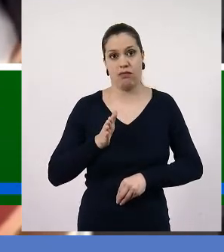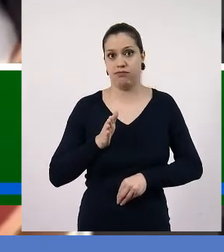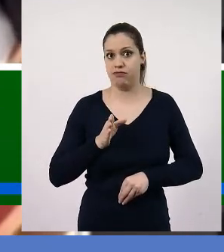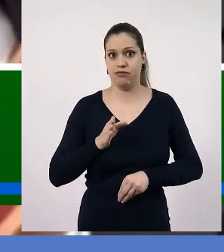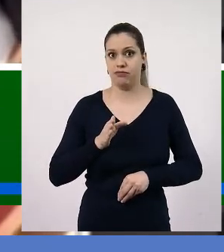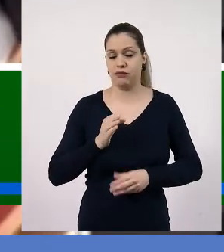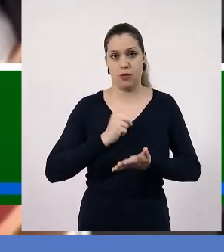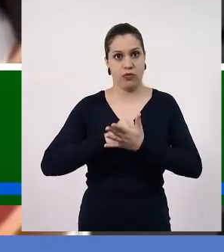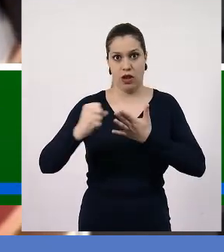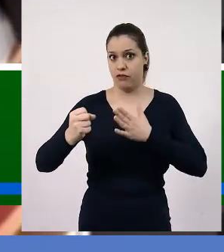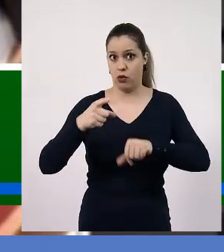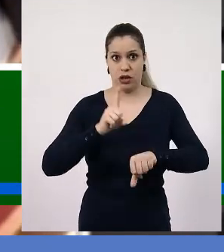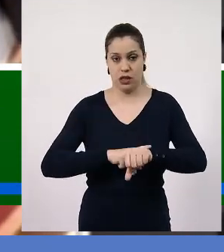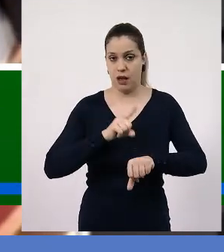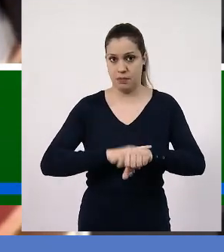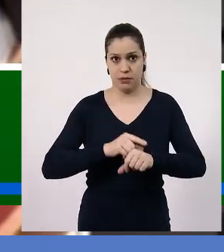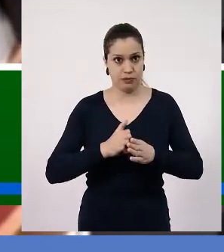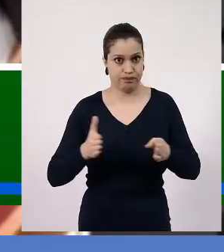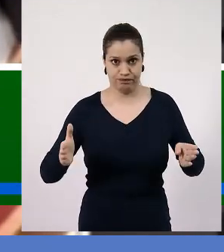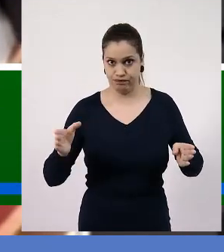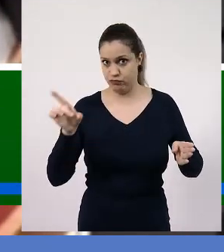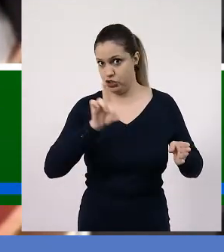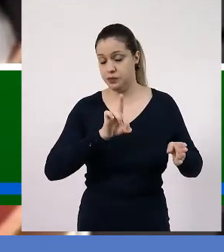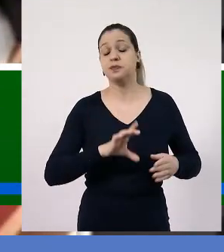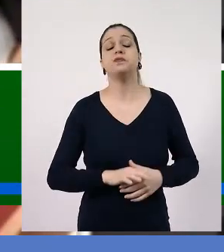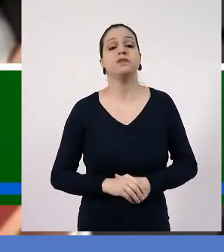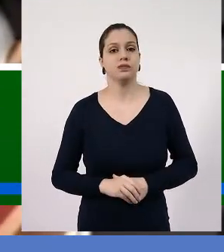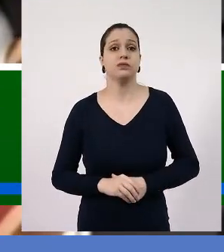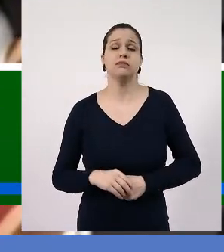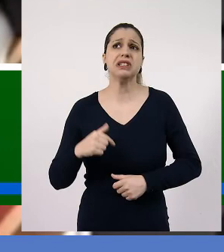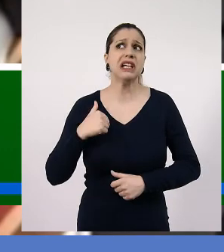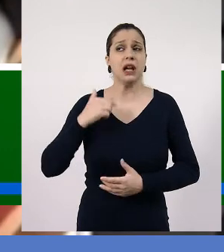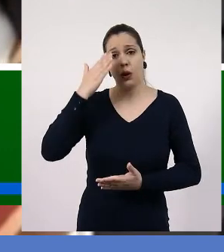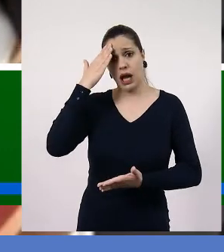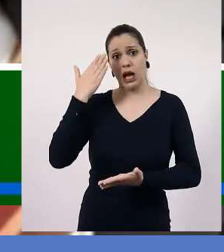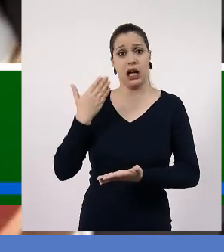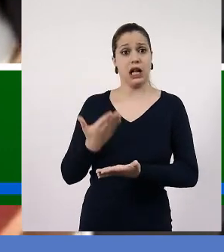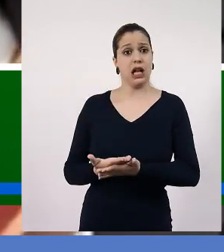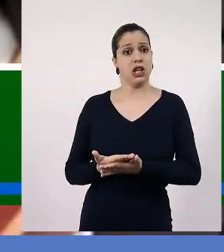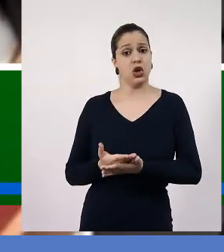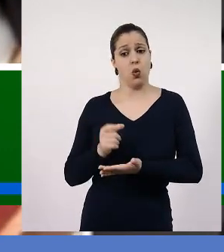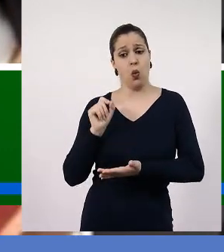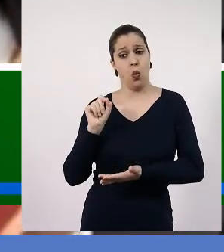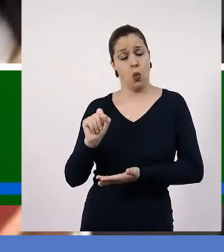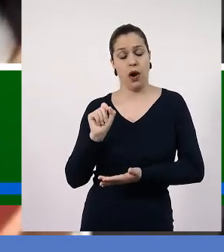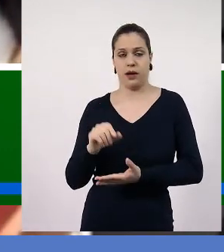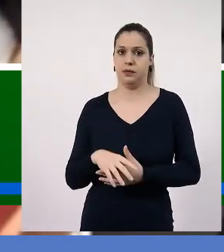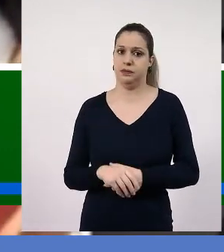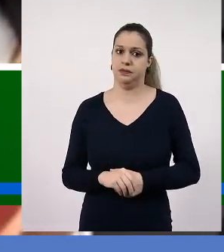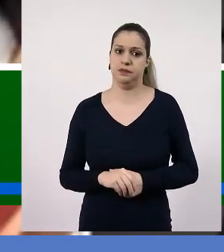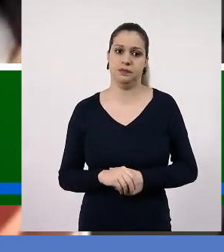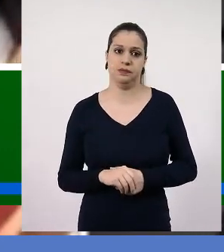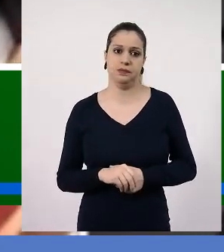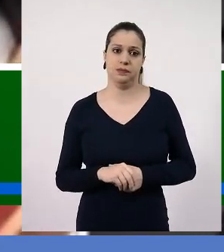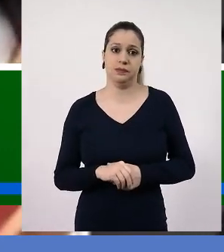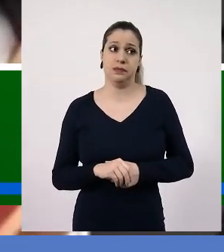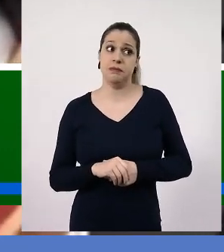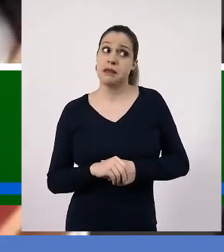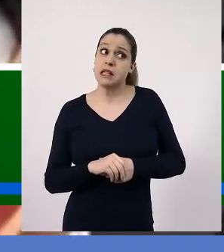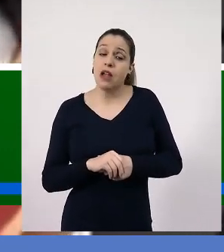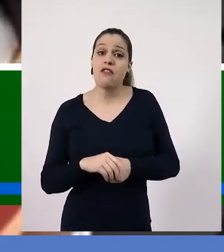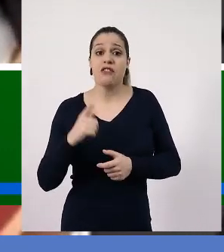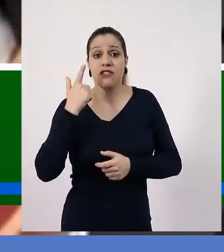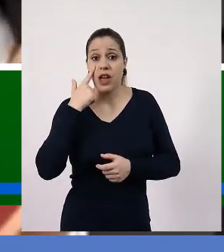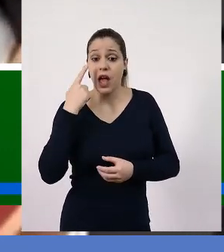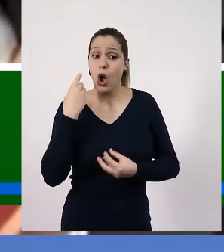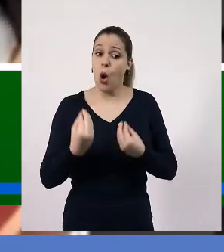mantido. Eu acredito que, dependendo do andar do desenvolvimento